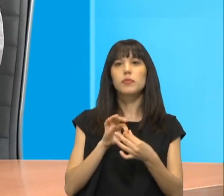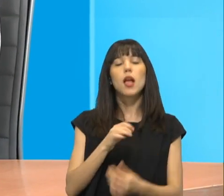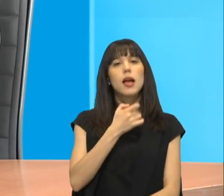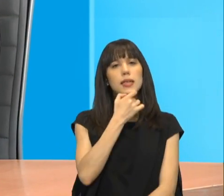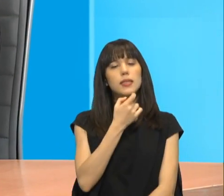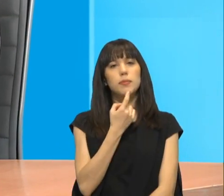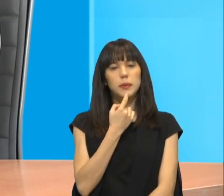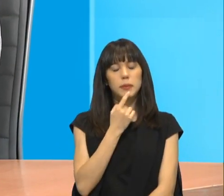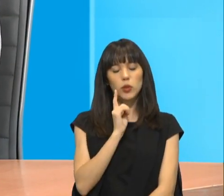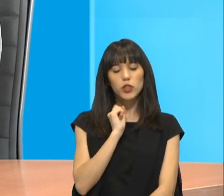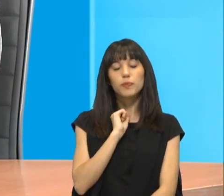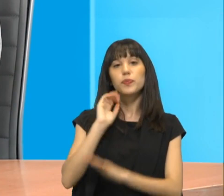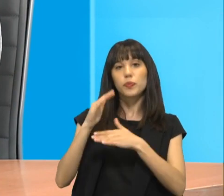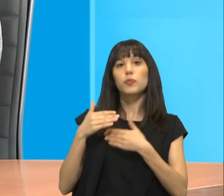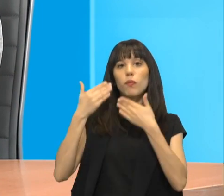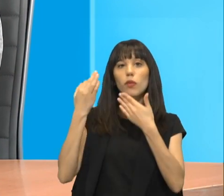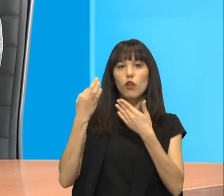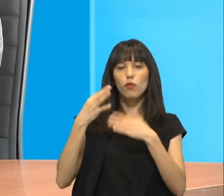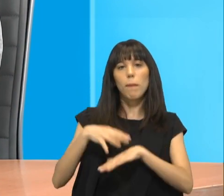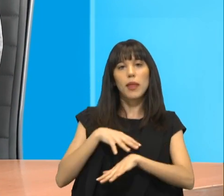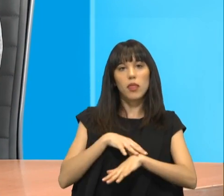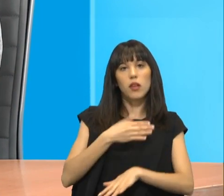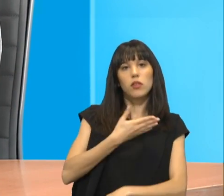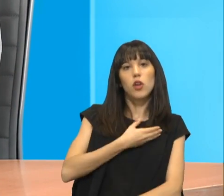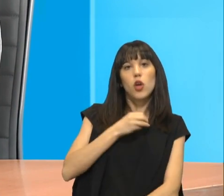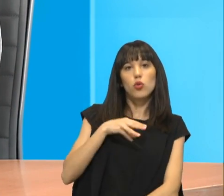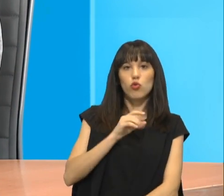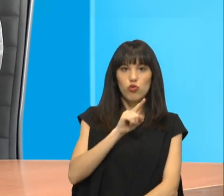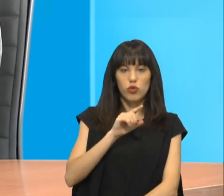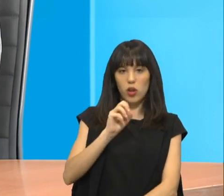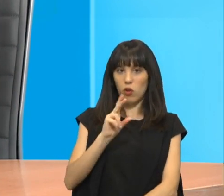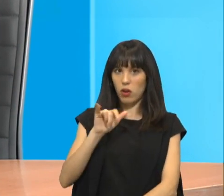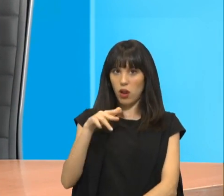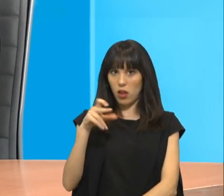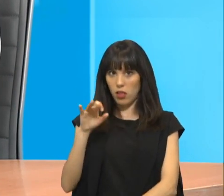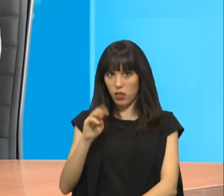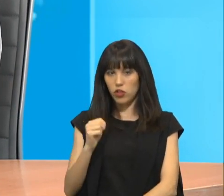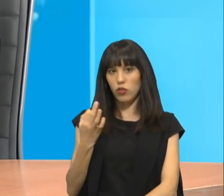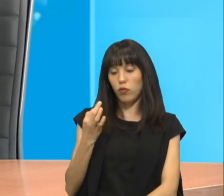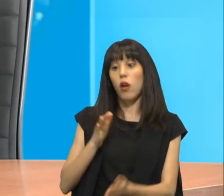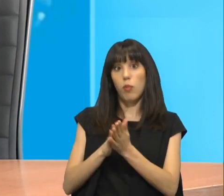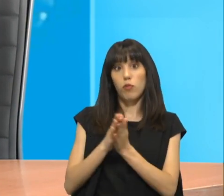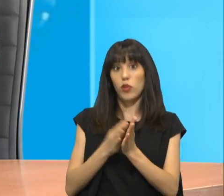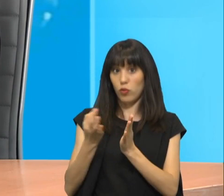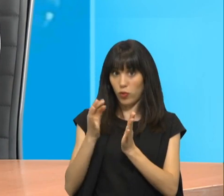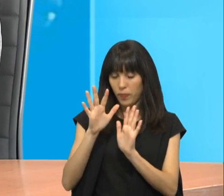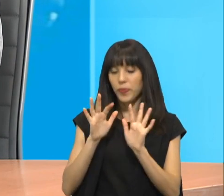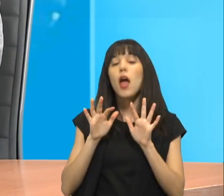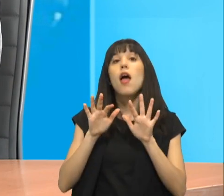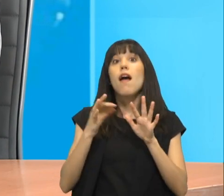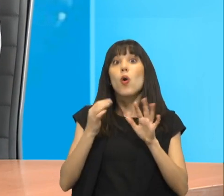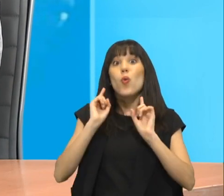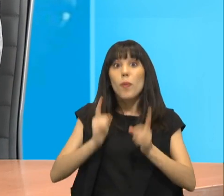para o princípio do mandato do Dom José Ornelas, Dom José Ornelas pega na Conferência Episcopal em plena pandemia.